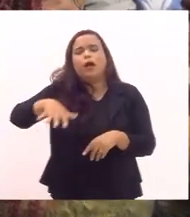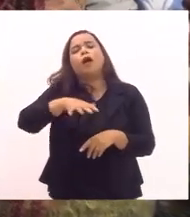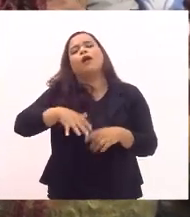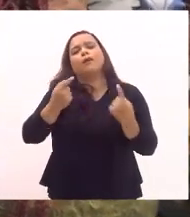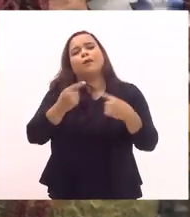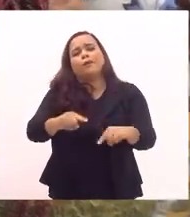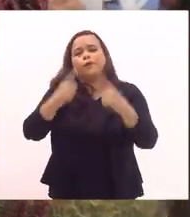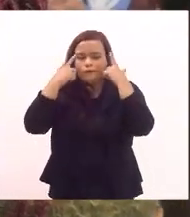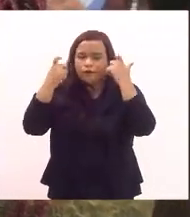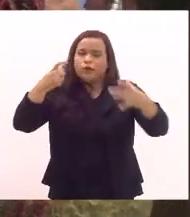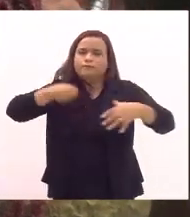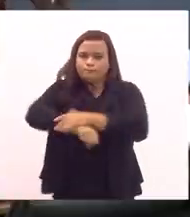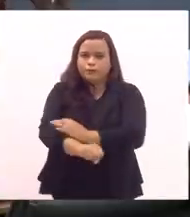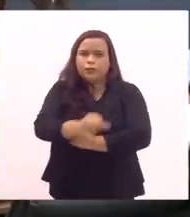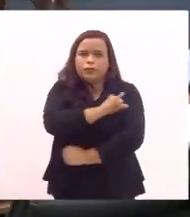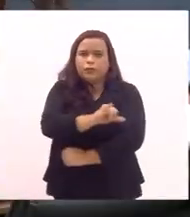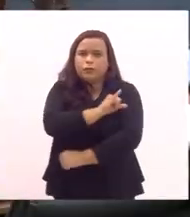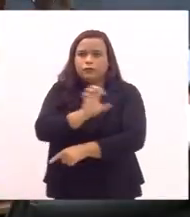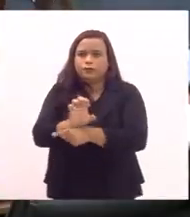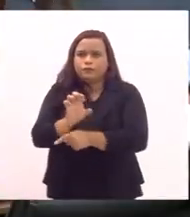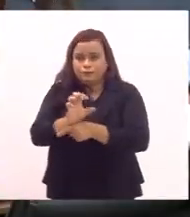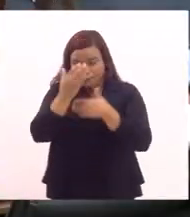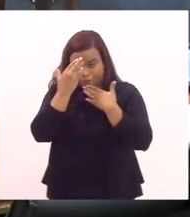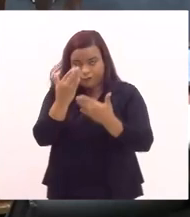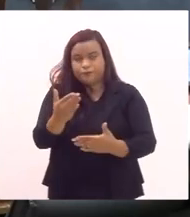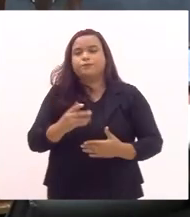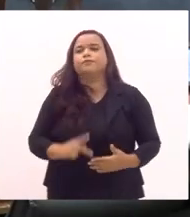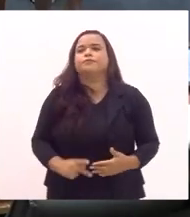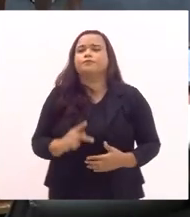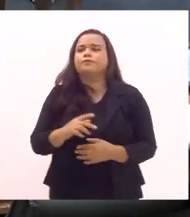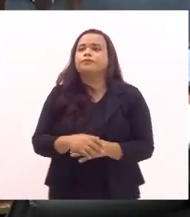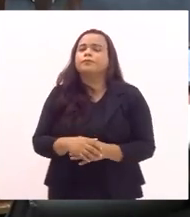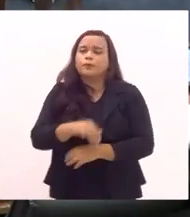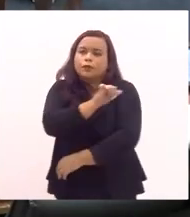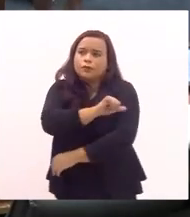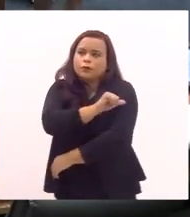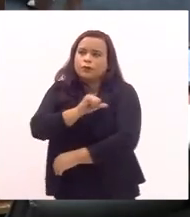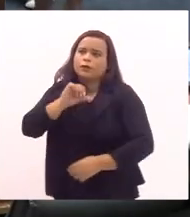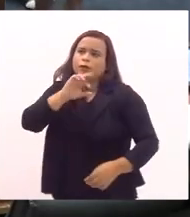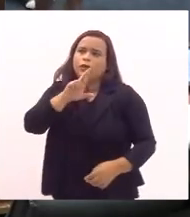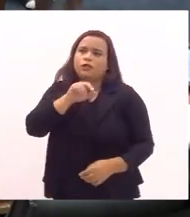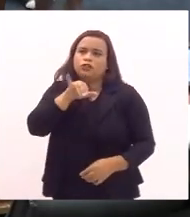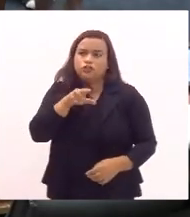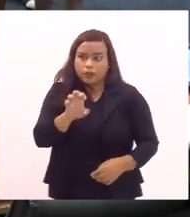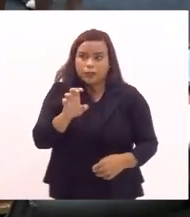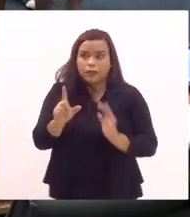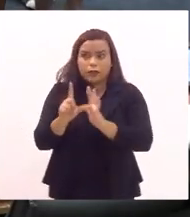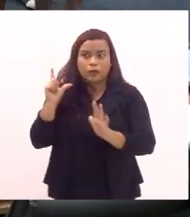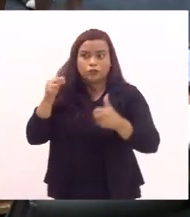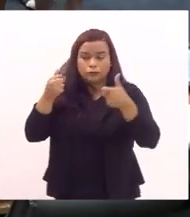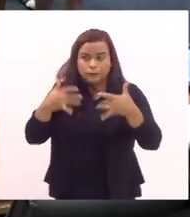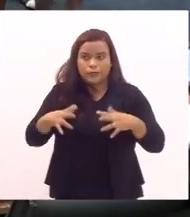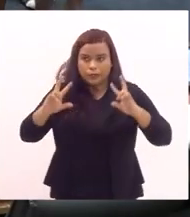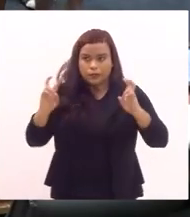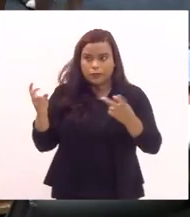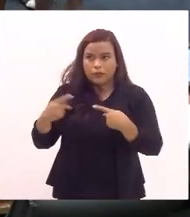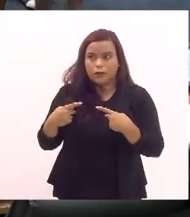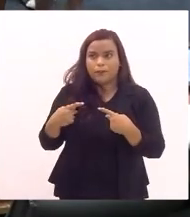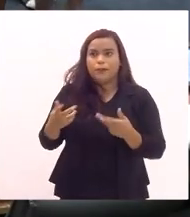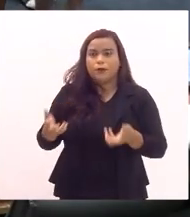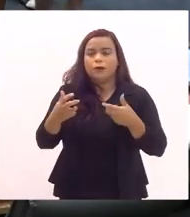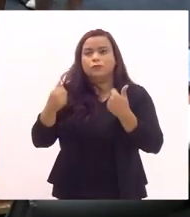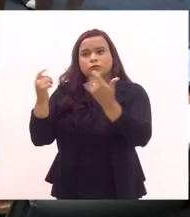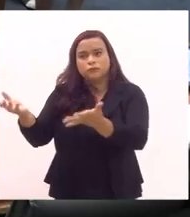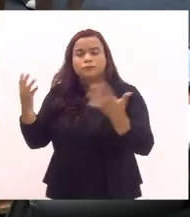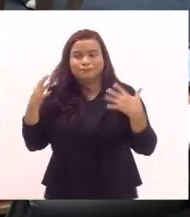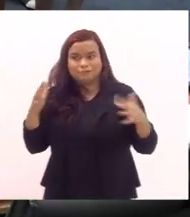Janeiro muito obrigada senhor presidente por causa enfermeira Rejane Presidente antes de entrar no meu tema eu queria